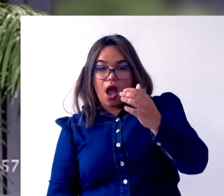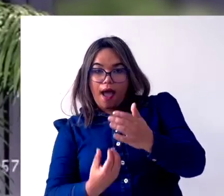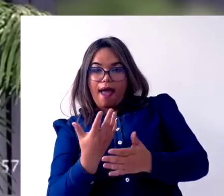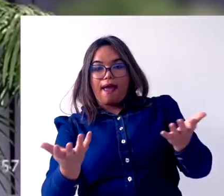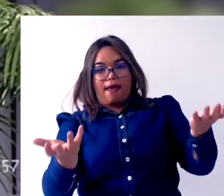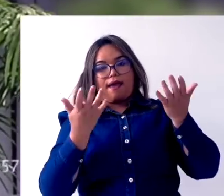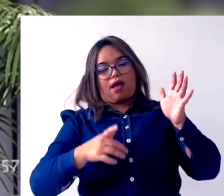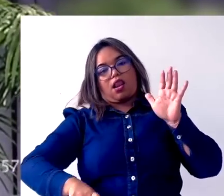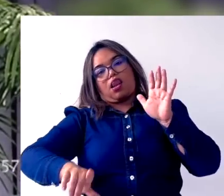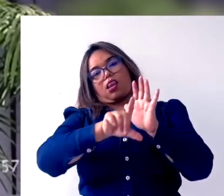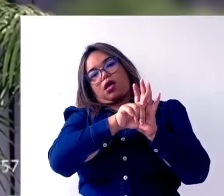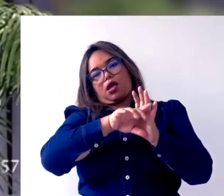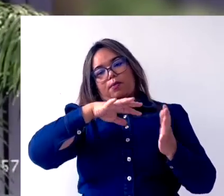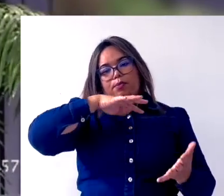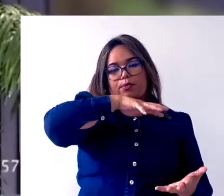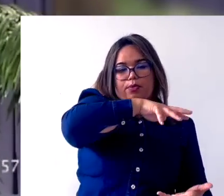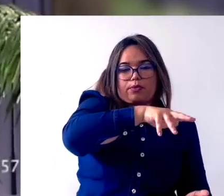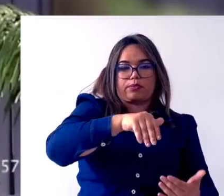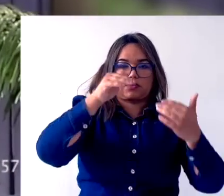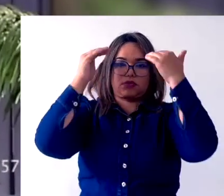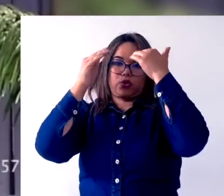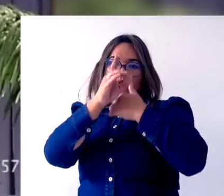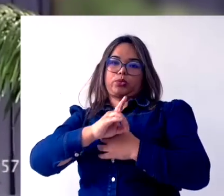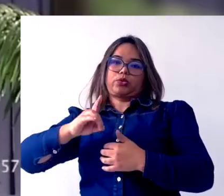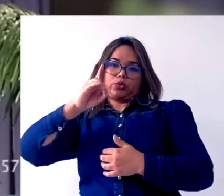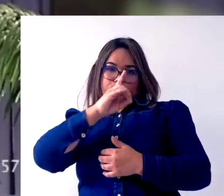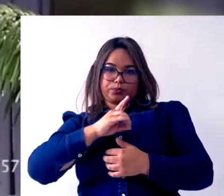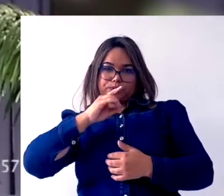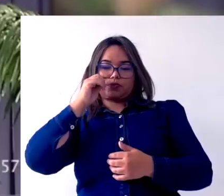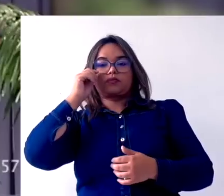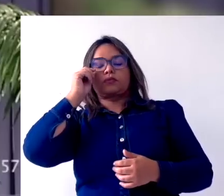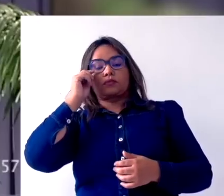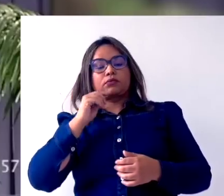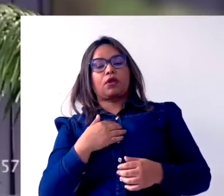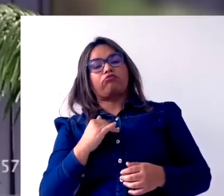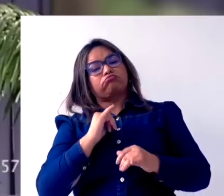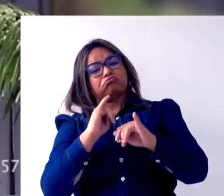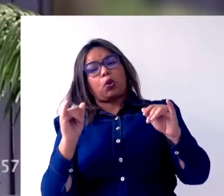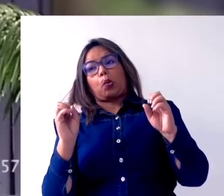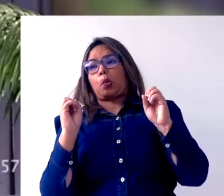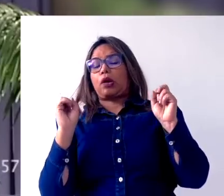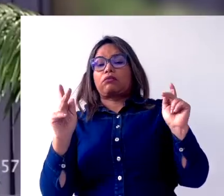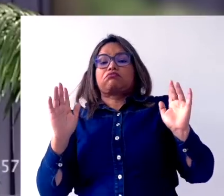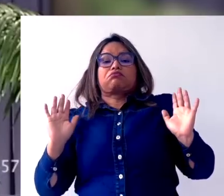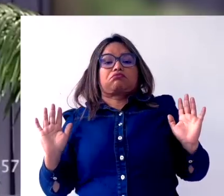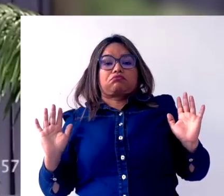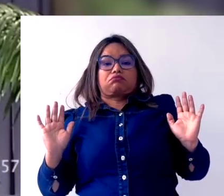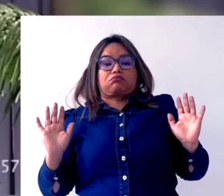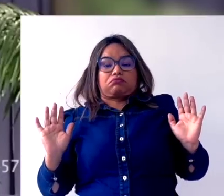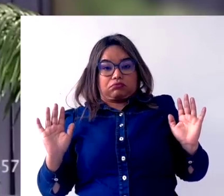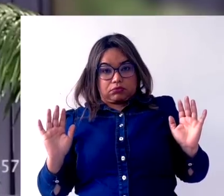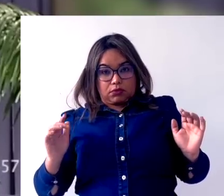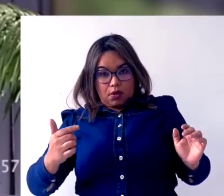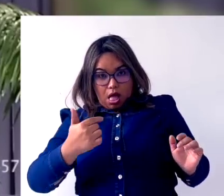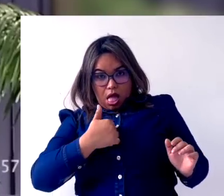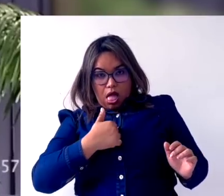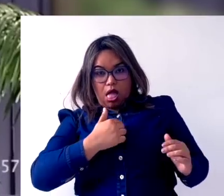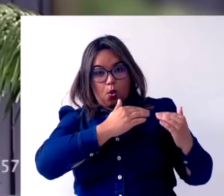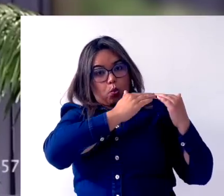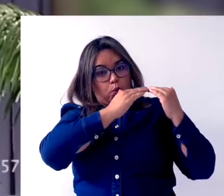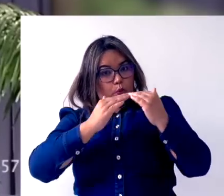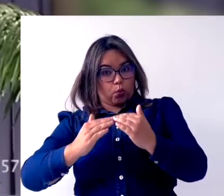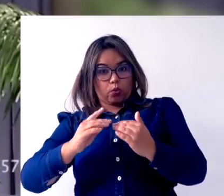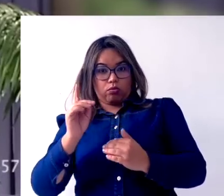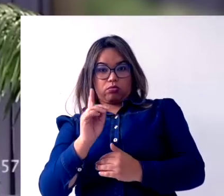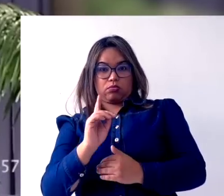está, todos precisam descansar no domingo, eu vou dizer, tá bom, é justo, eu não vou me opor. Eu vou ganhar mais um dia de